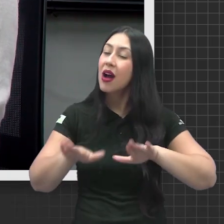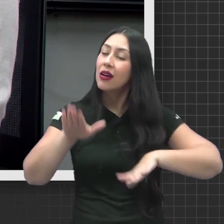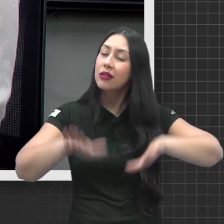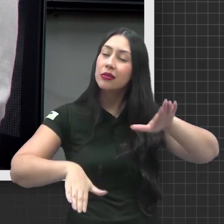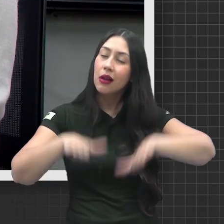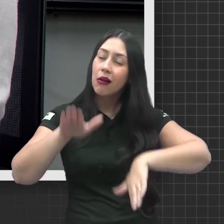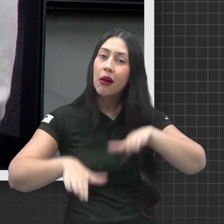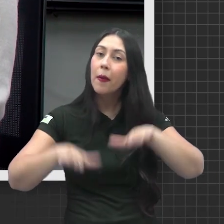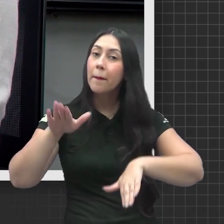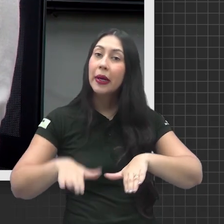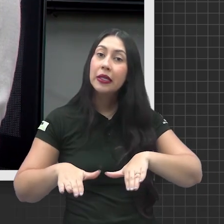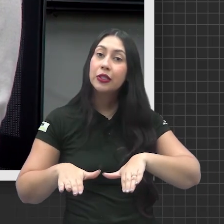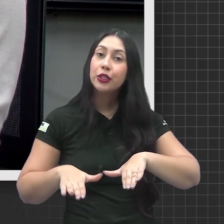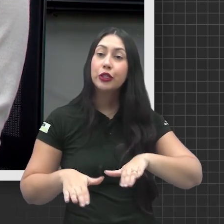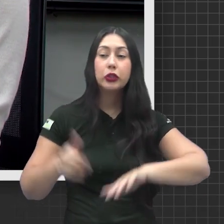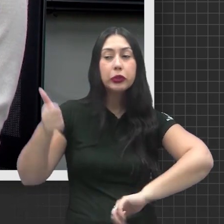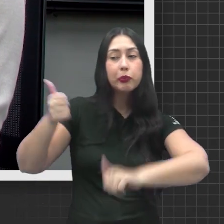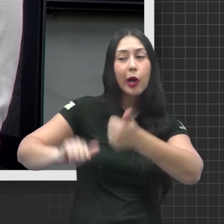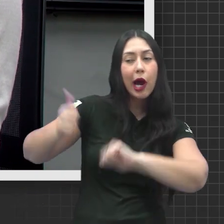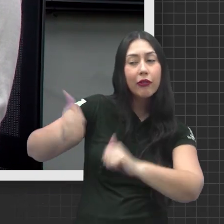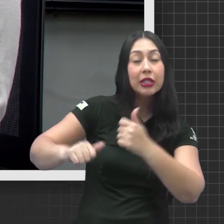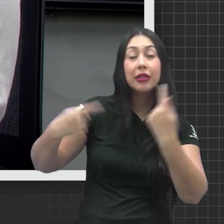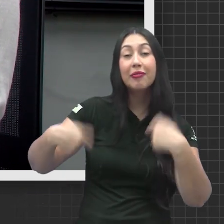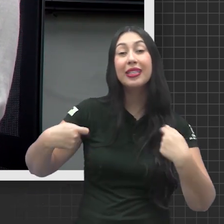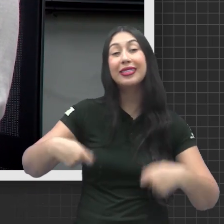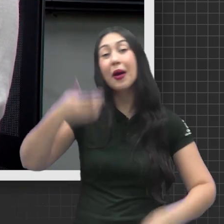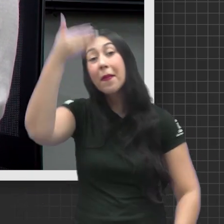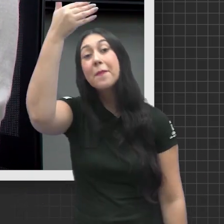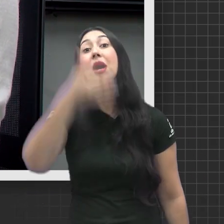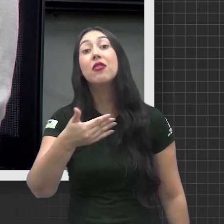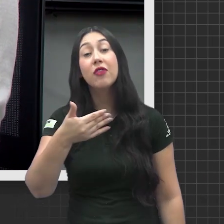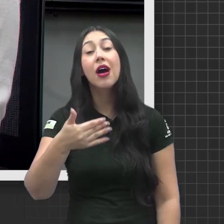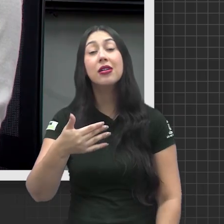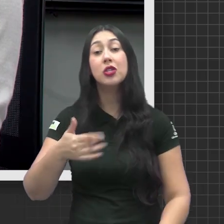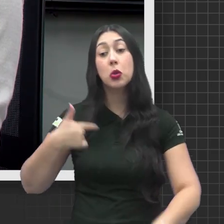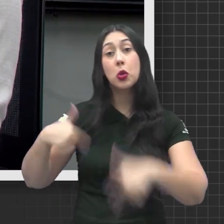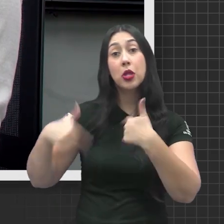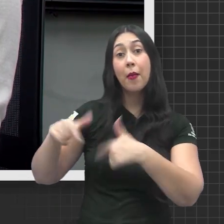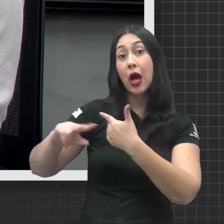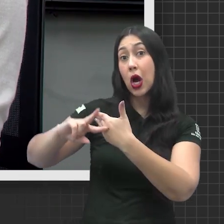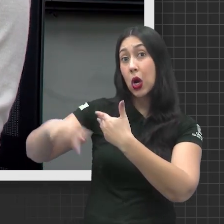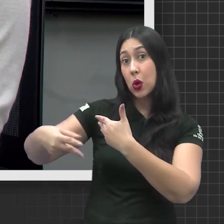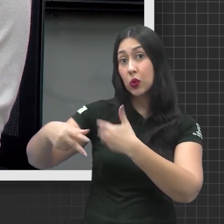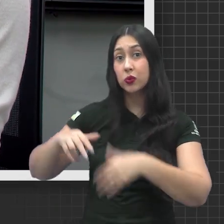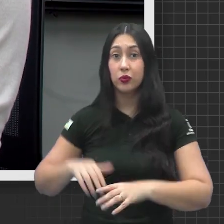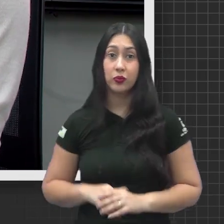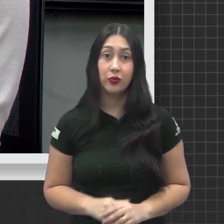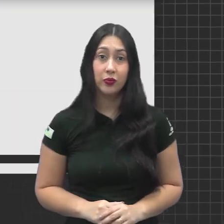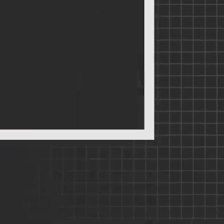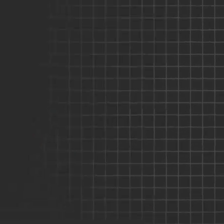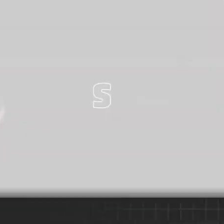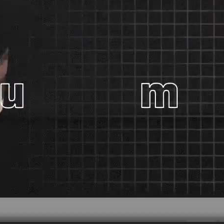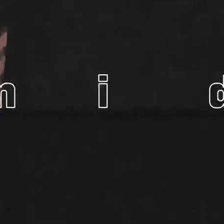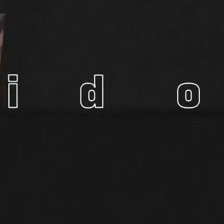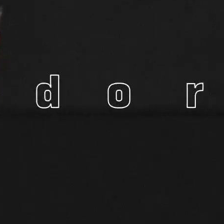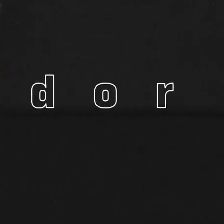Mas isso vai depender muito de uma questão pericial, né, de comprovar que essa doença ela foi causada ou agravada pelo